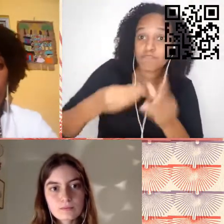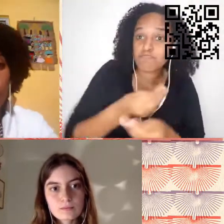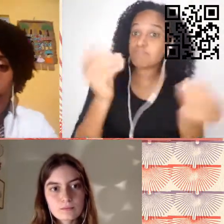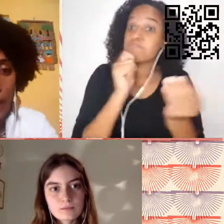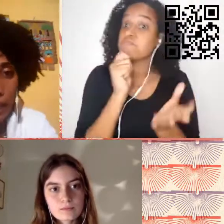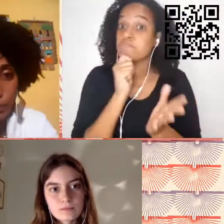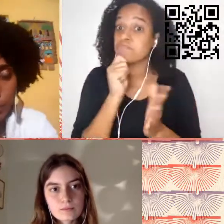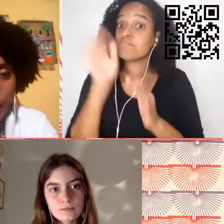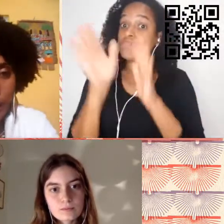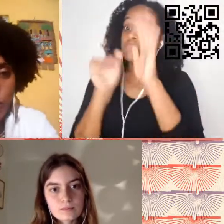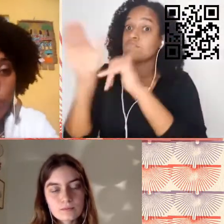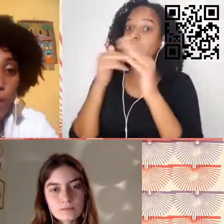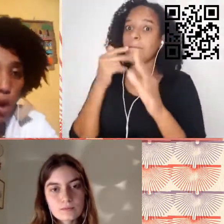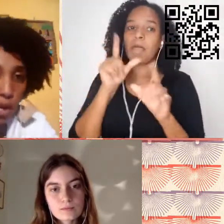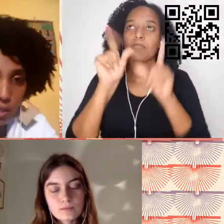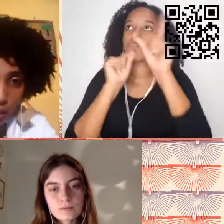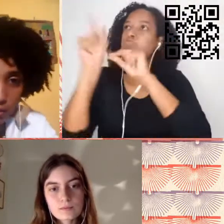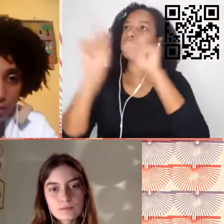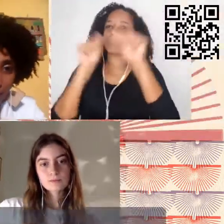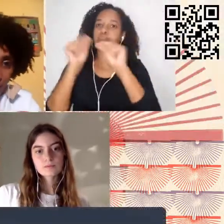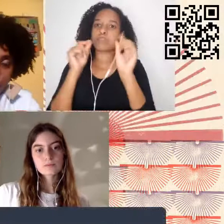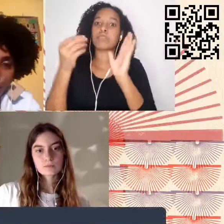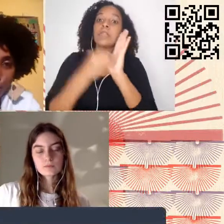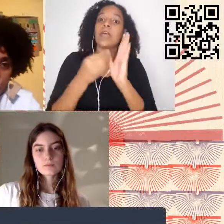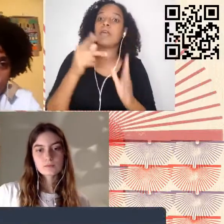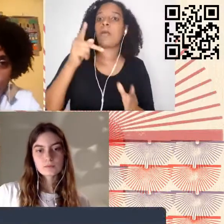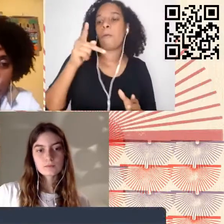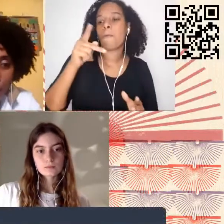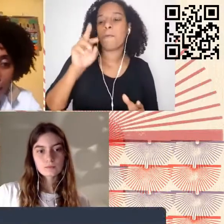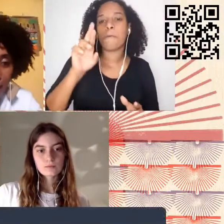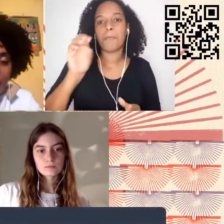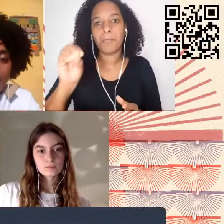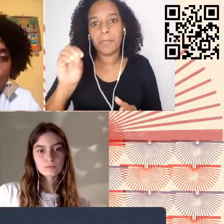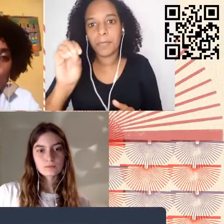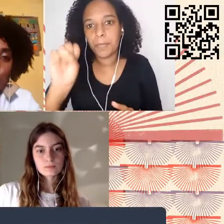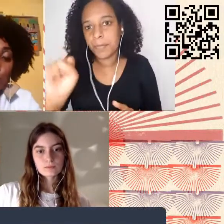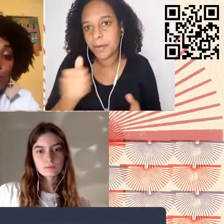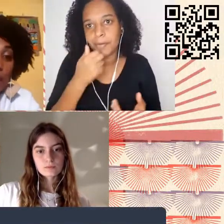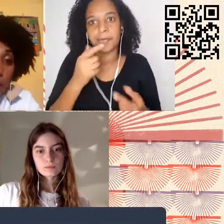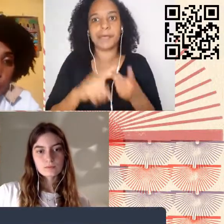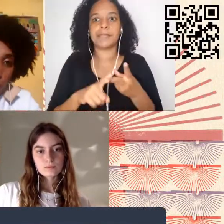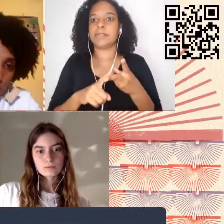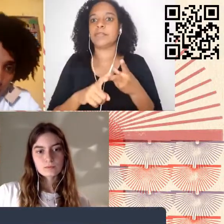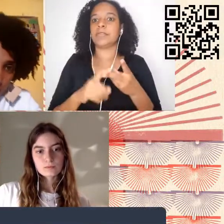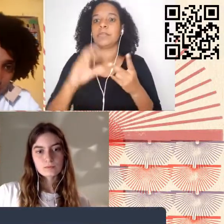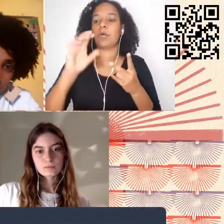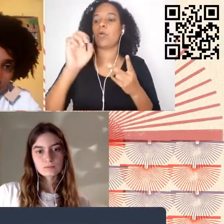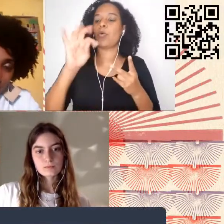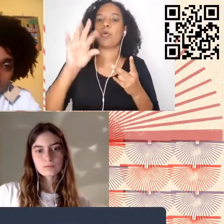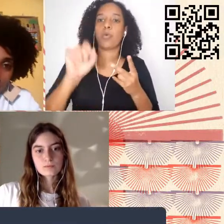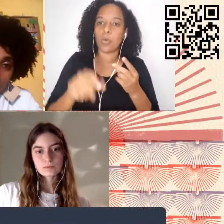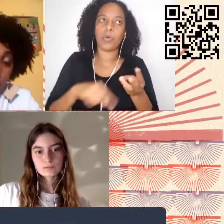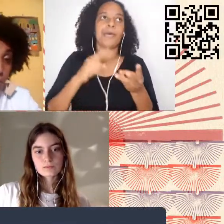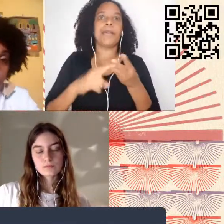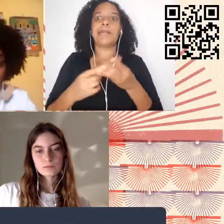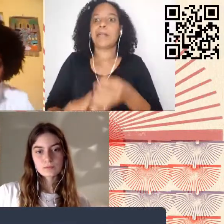gente tem um compilado de prosa, né, das crônicas, dos contos e de poesia, né, e de muitas